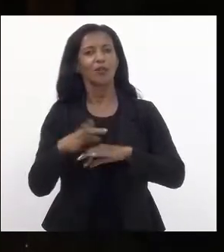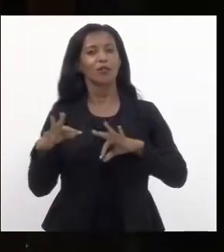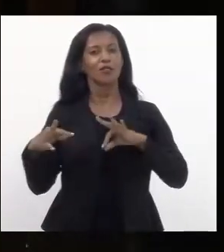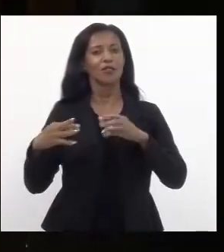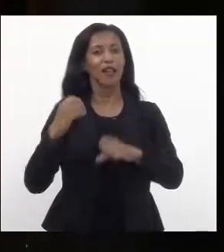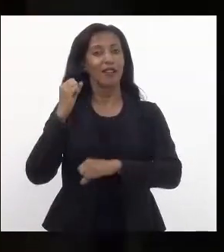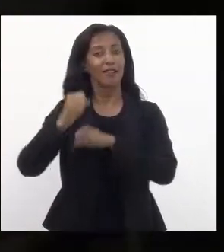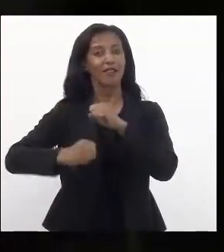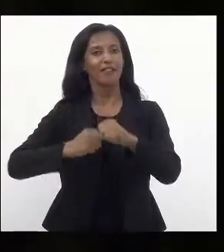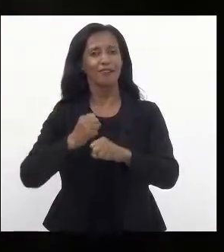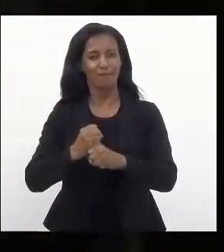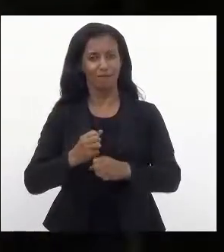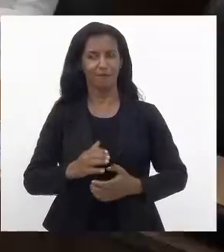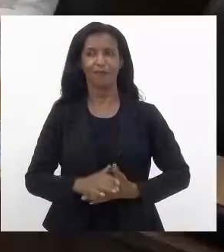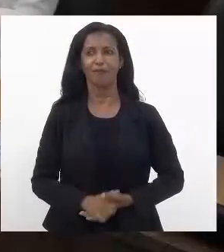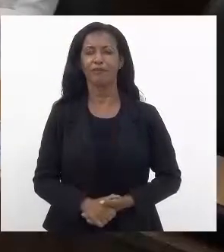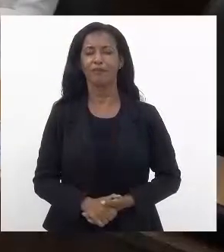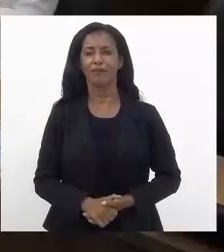próximo ano.